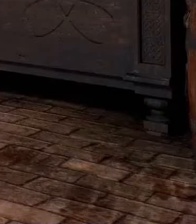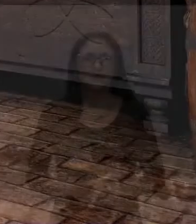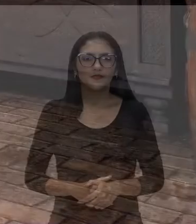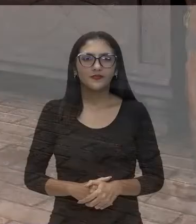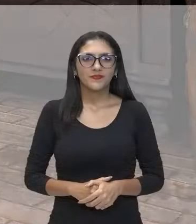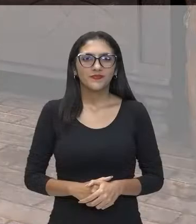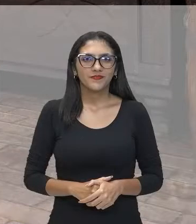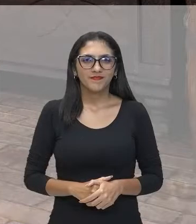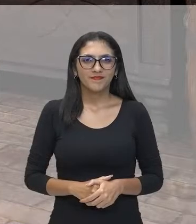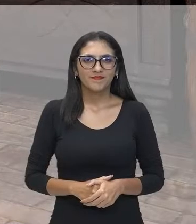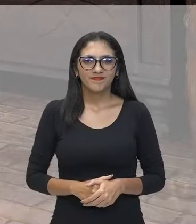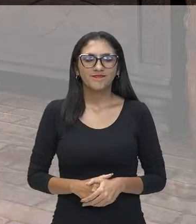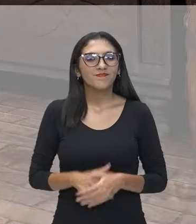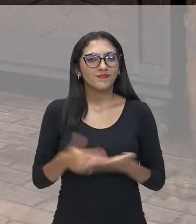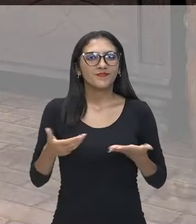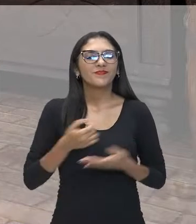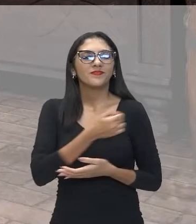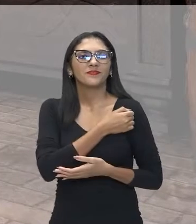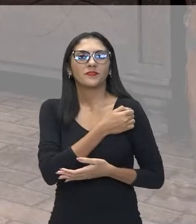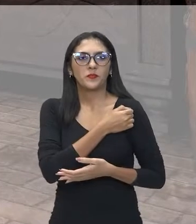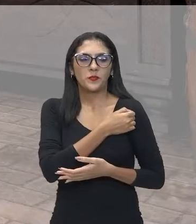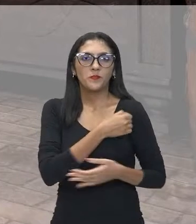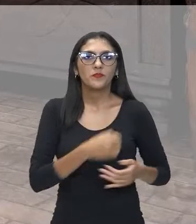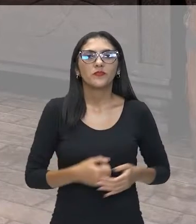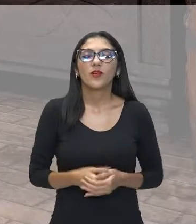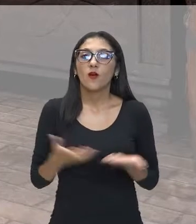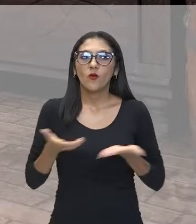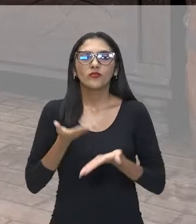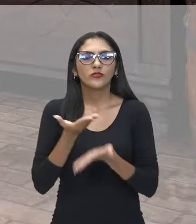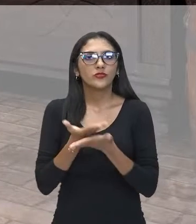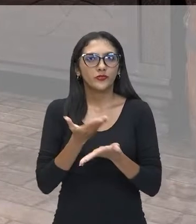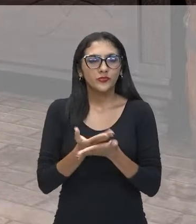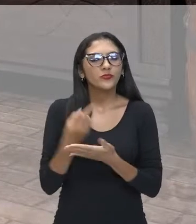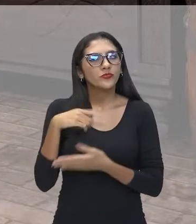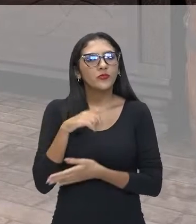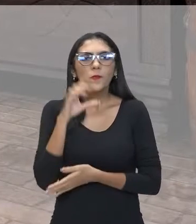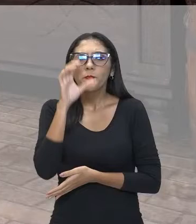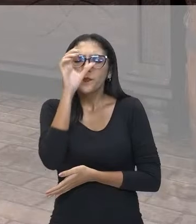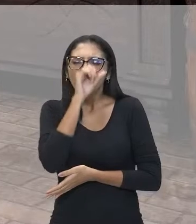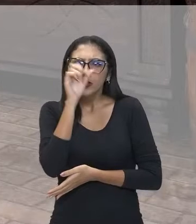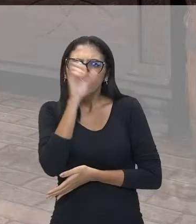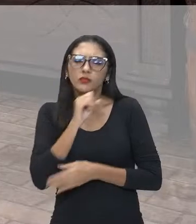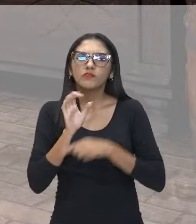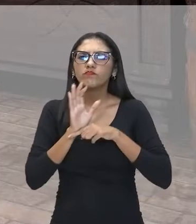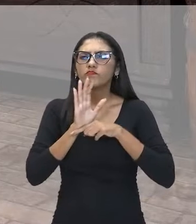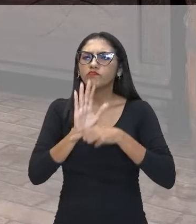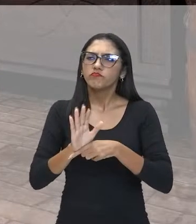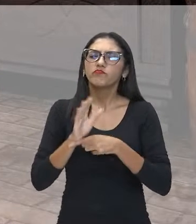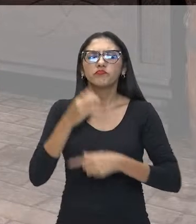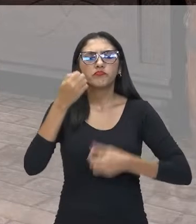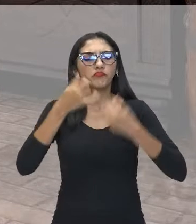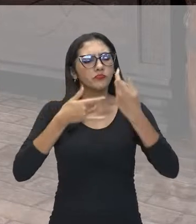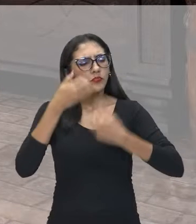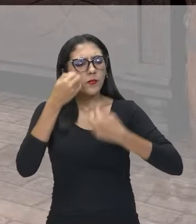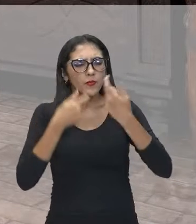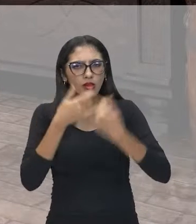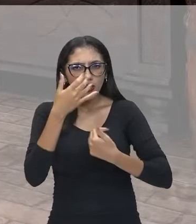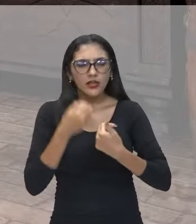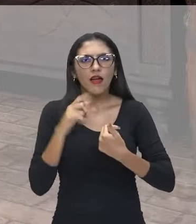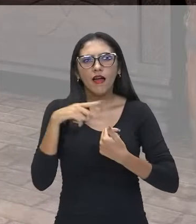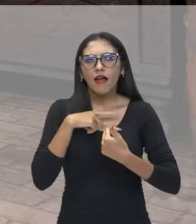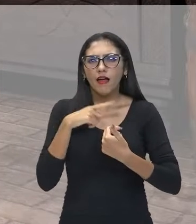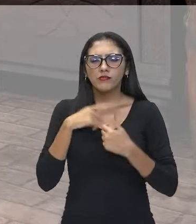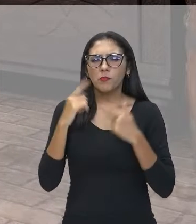Olá, queridos! Então, na aula em que nós vamos apresentar, falar um pouco mais desse